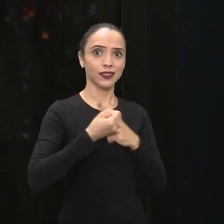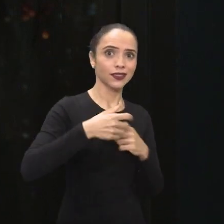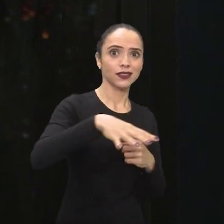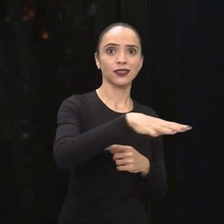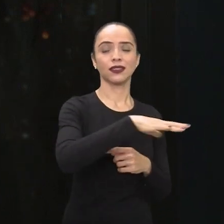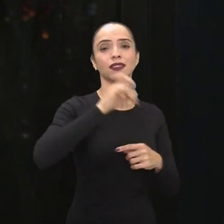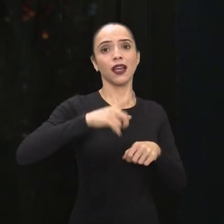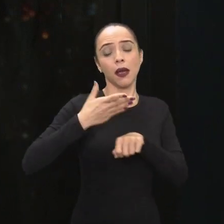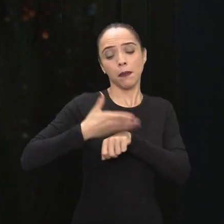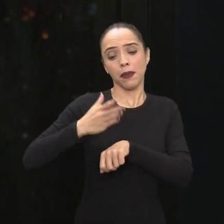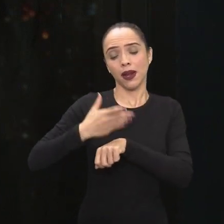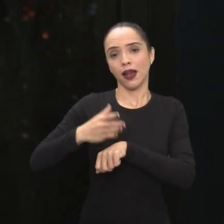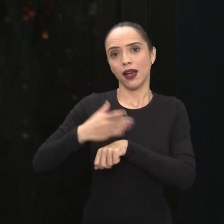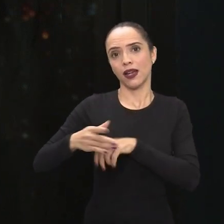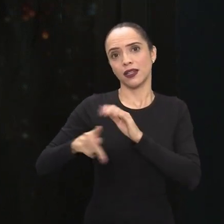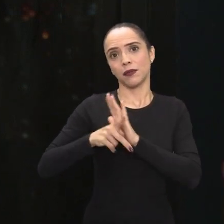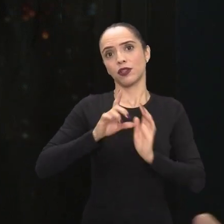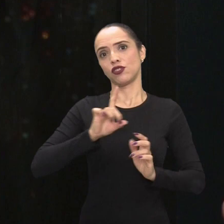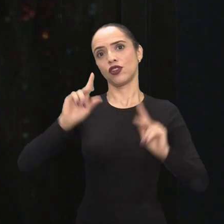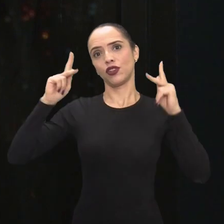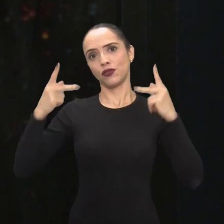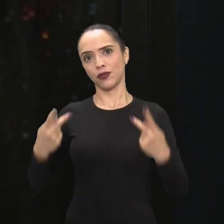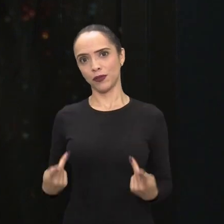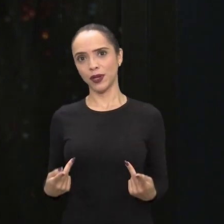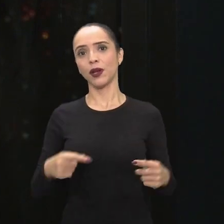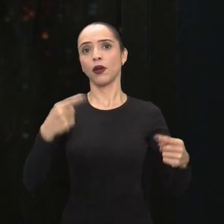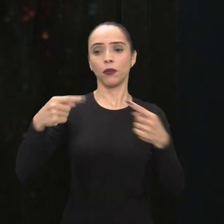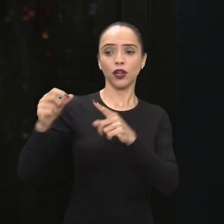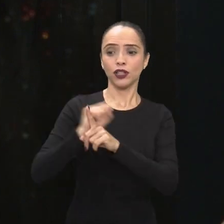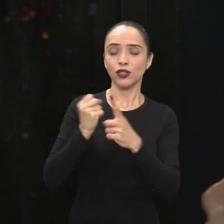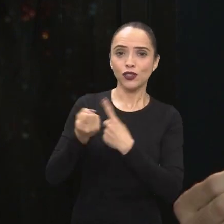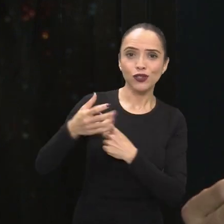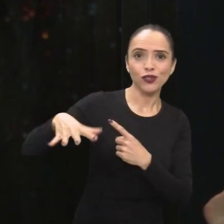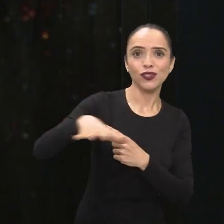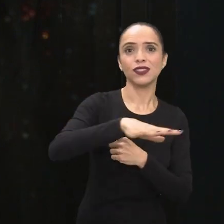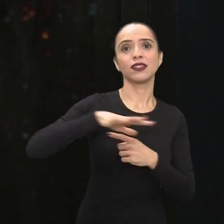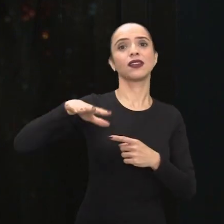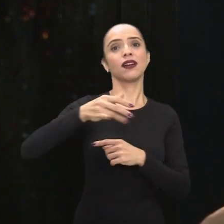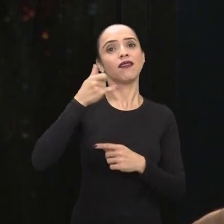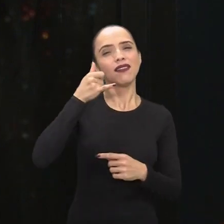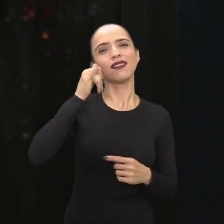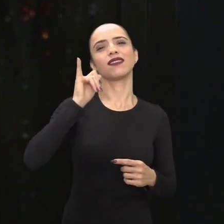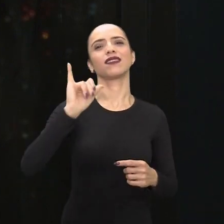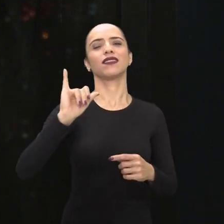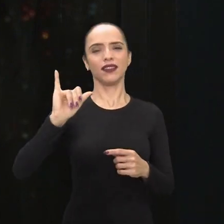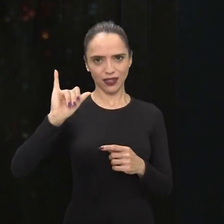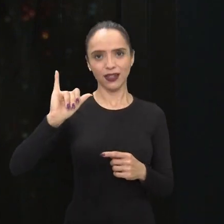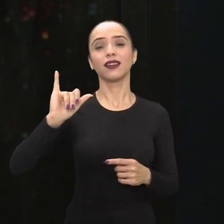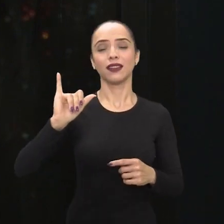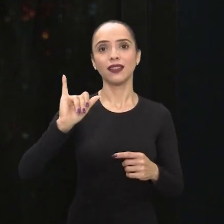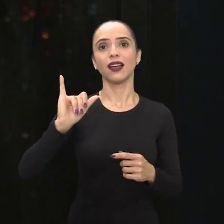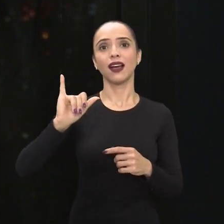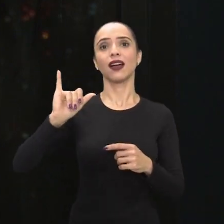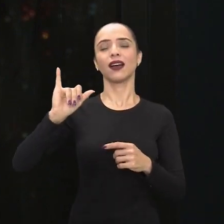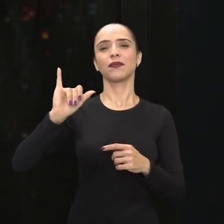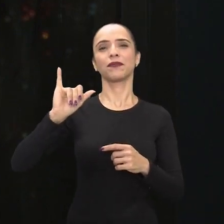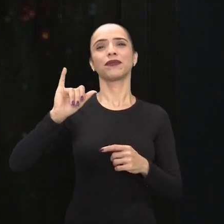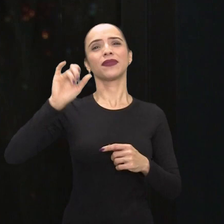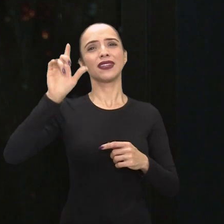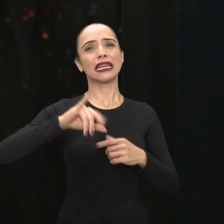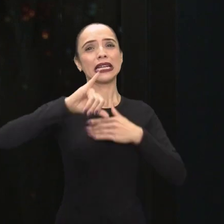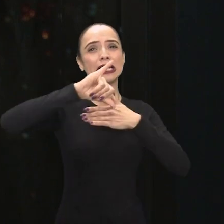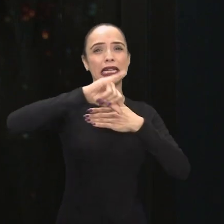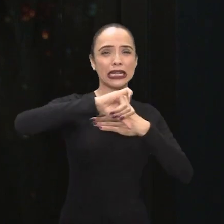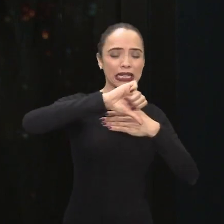humanos com a proposta de políticas sociais com a proposta de políticas preventivas a determinadas ocorrências de crime